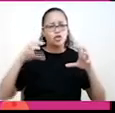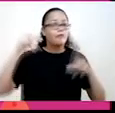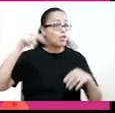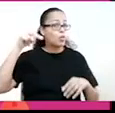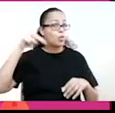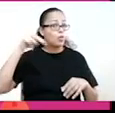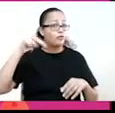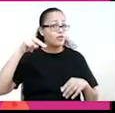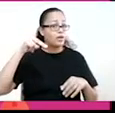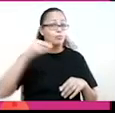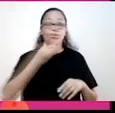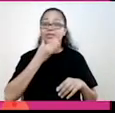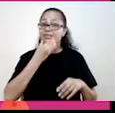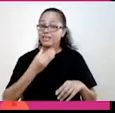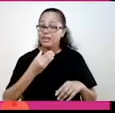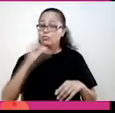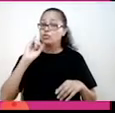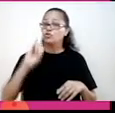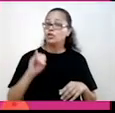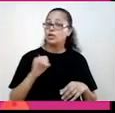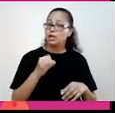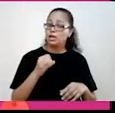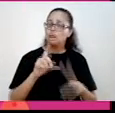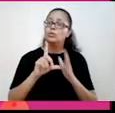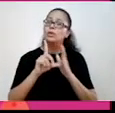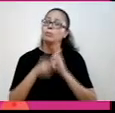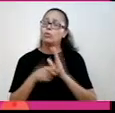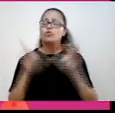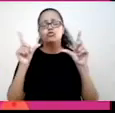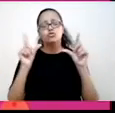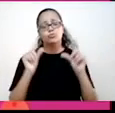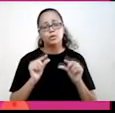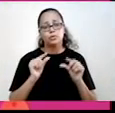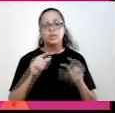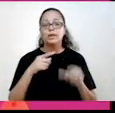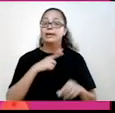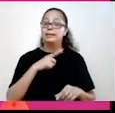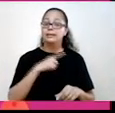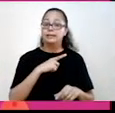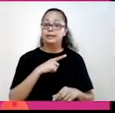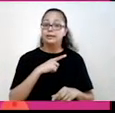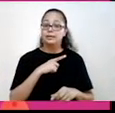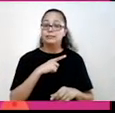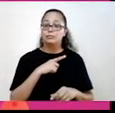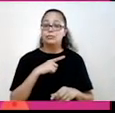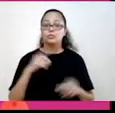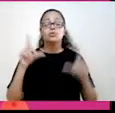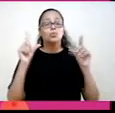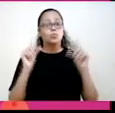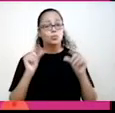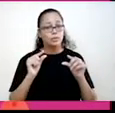novembro, dezembro, janeiro, depois vai diminuindo, né? E nós temos aqui, olha só, o